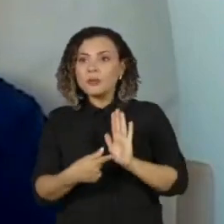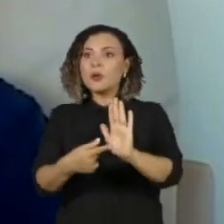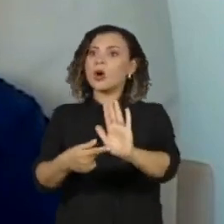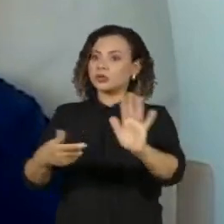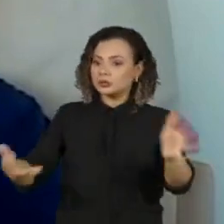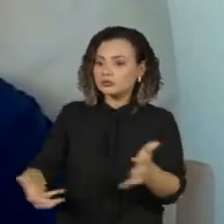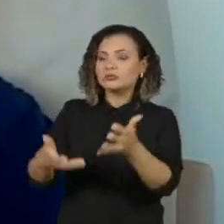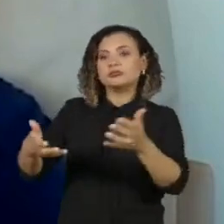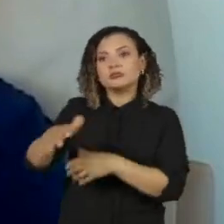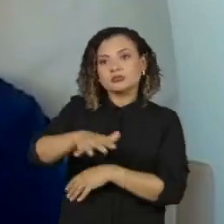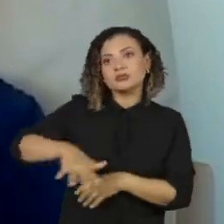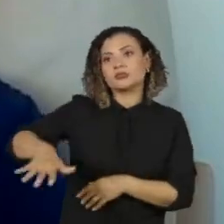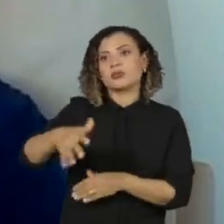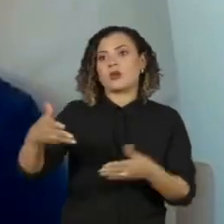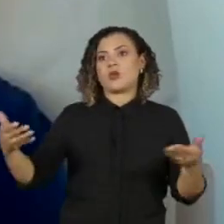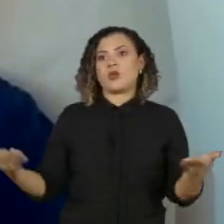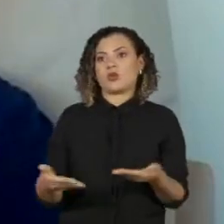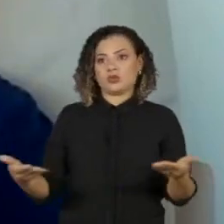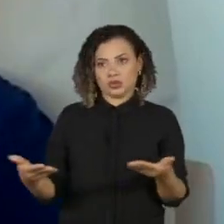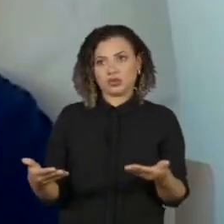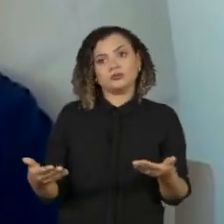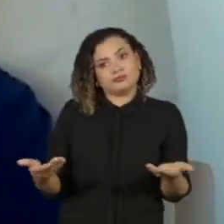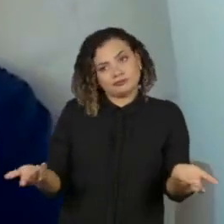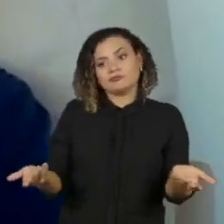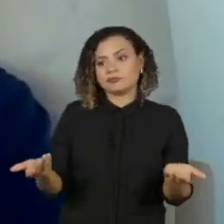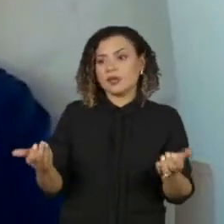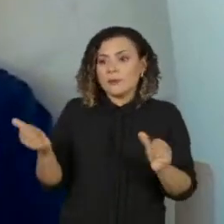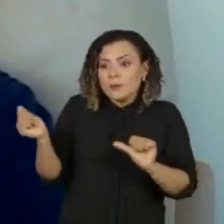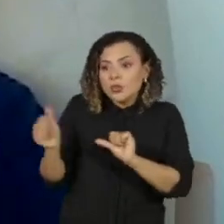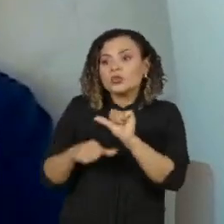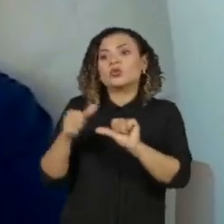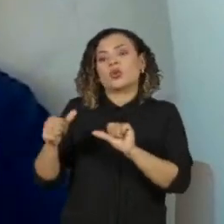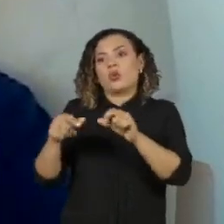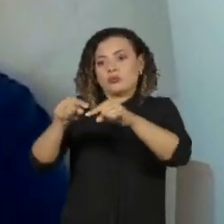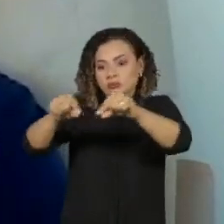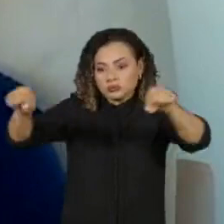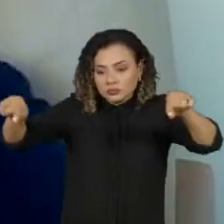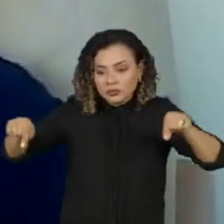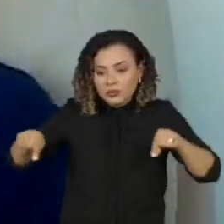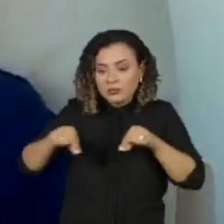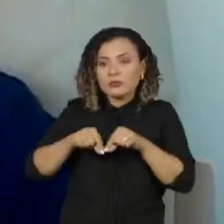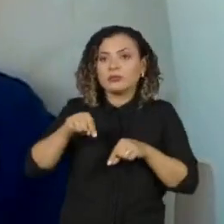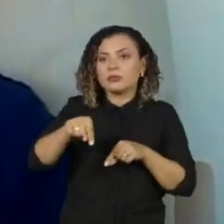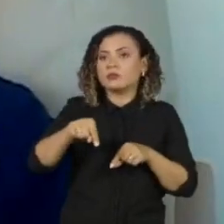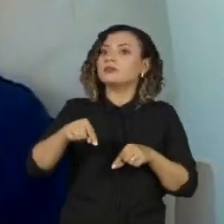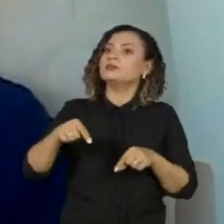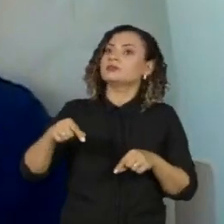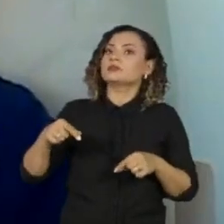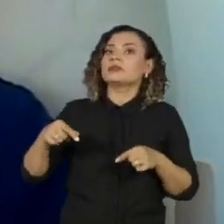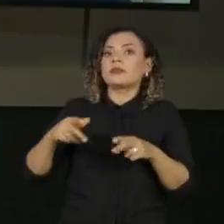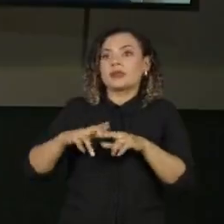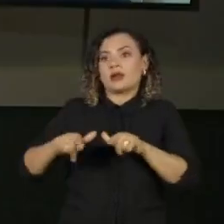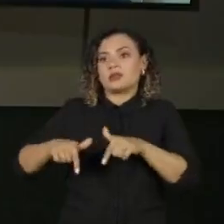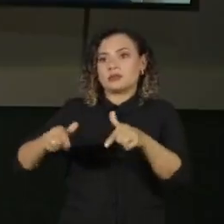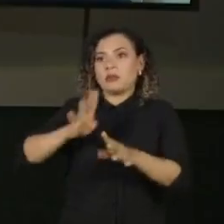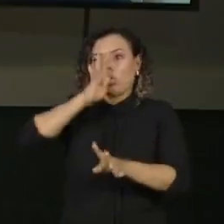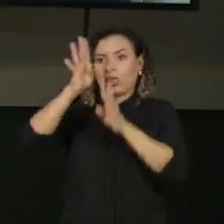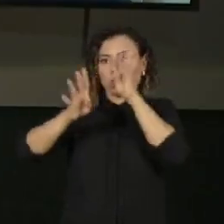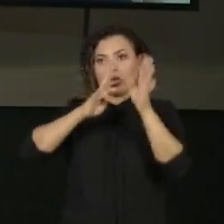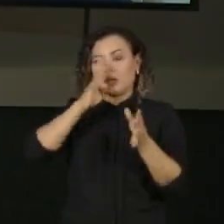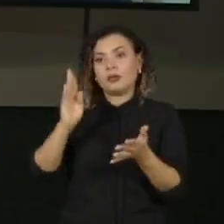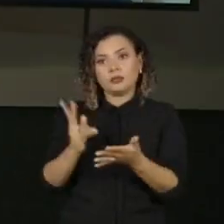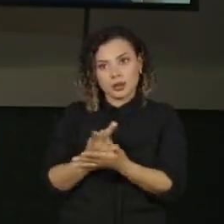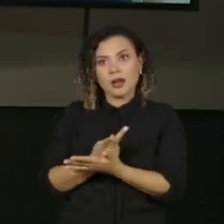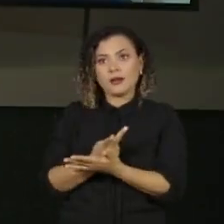objetivamente na região hoje que mudou, o sinal que se quer passar para quem está atuando na ilegalidade, além